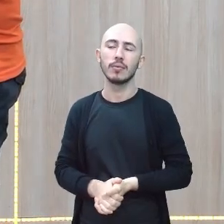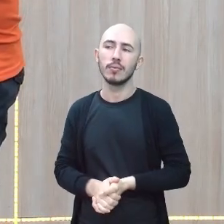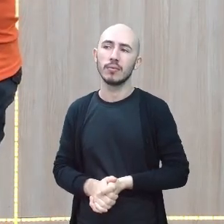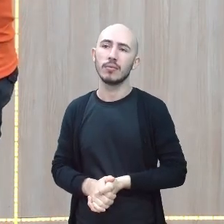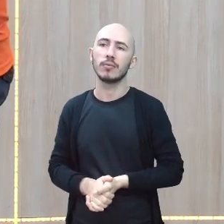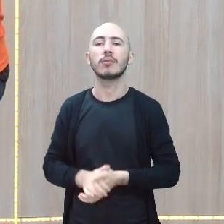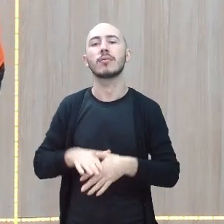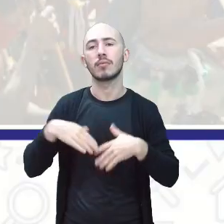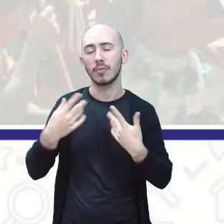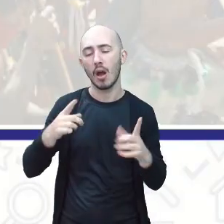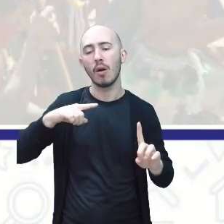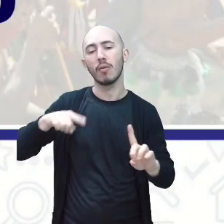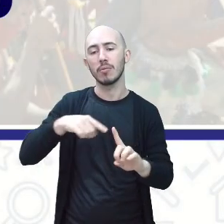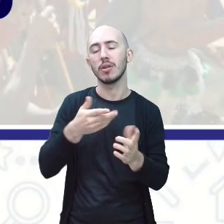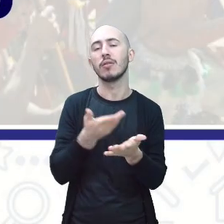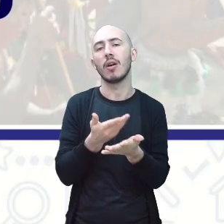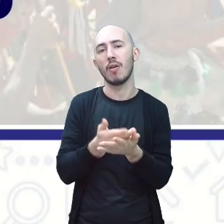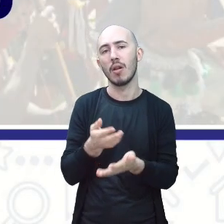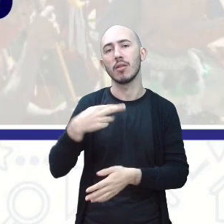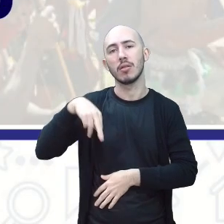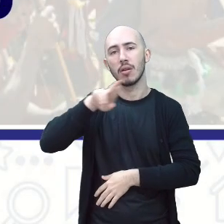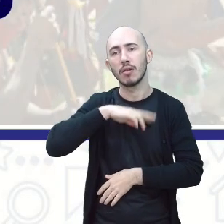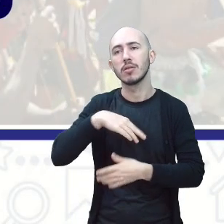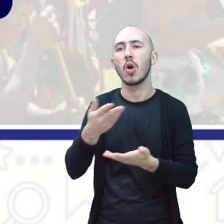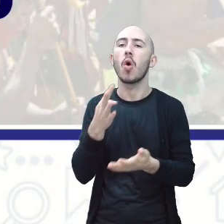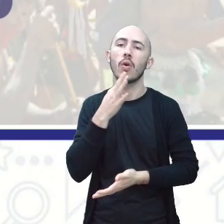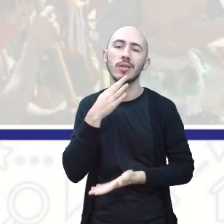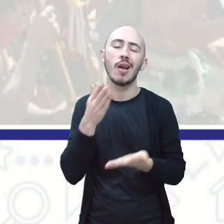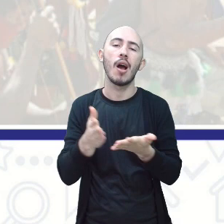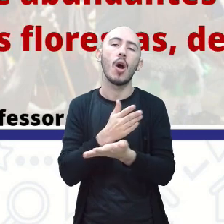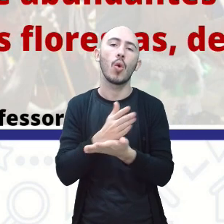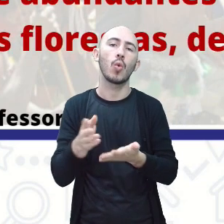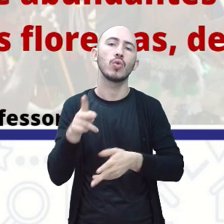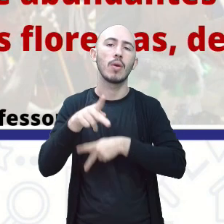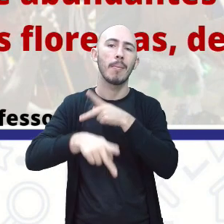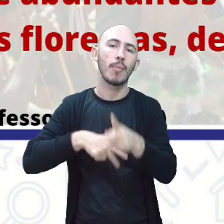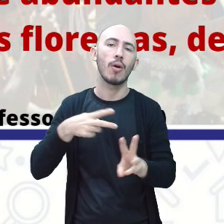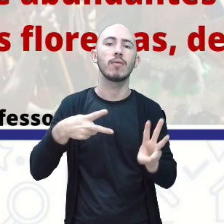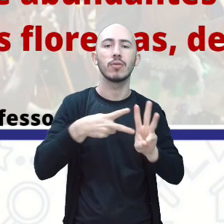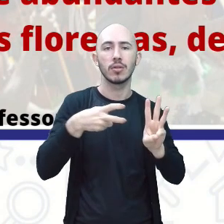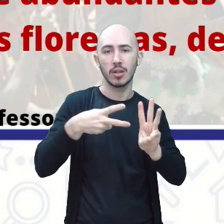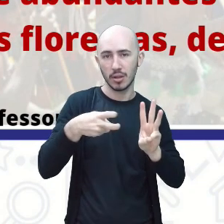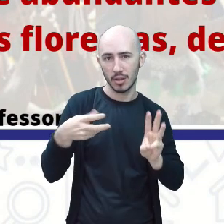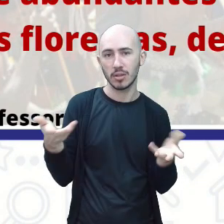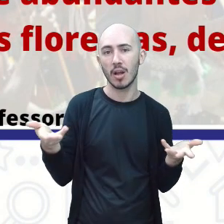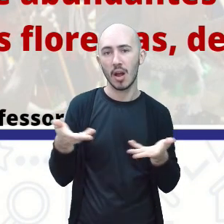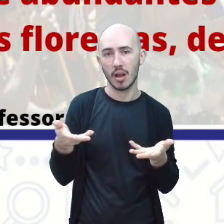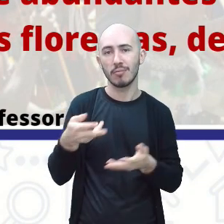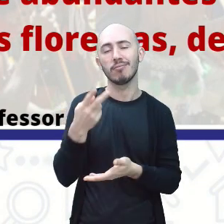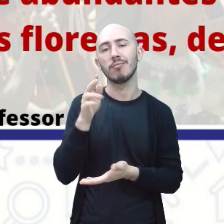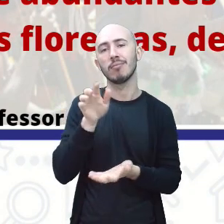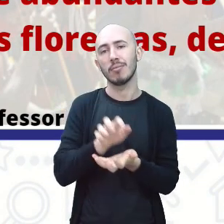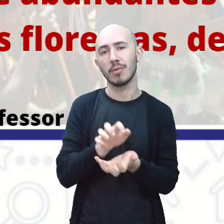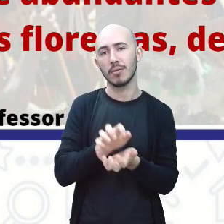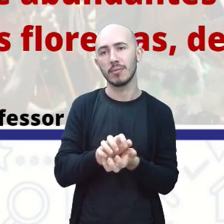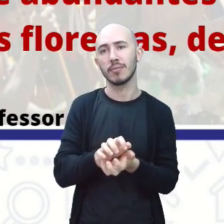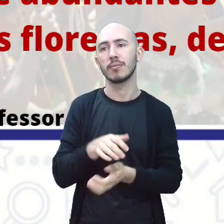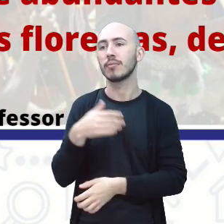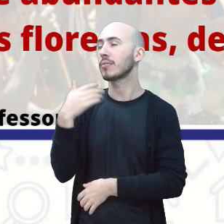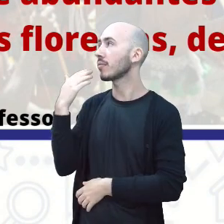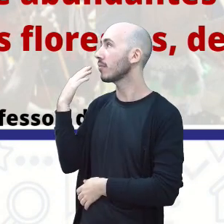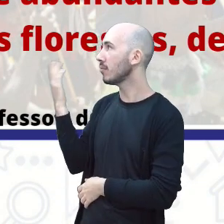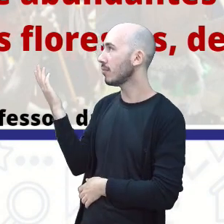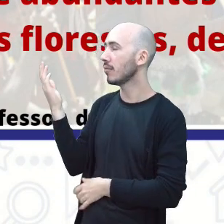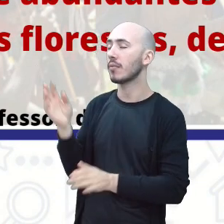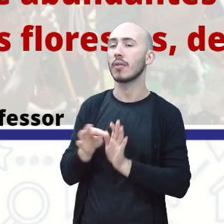objetivo da nossa aula, né, é conhecer alguns desses povos indígenas de Pernambuco. Aqui a gente tem uma citação do